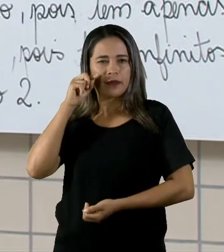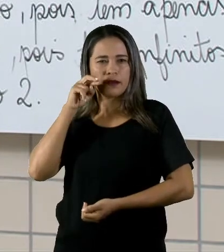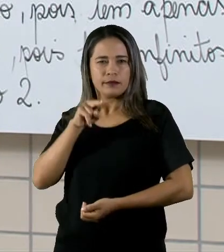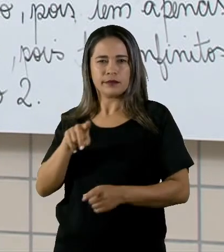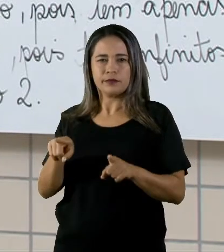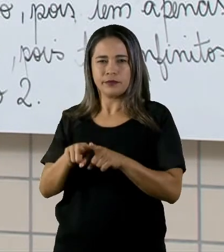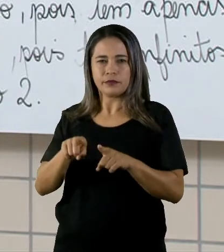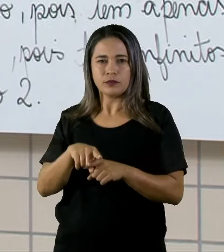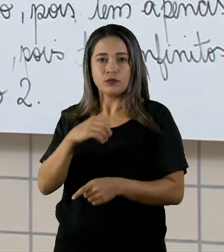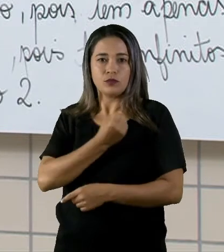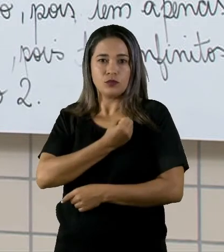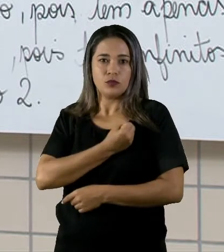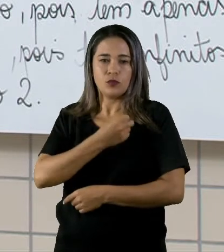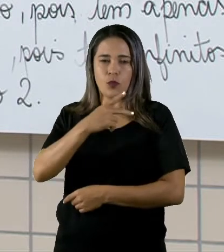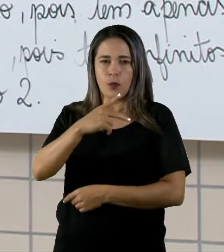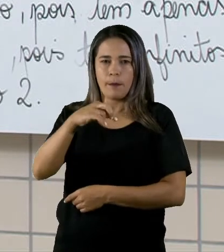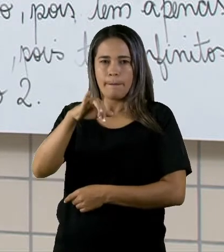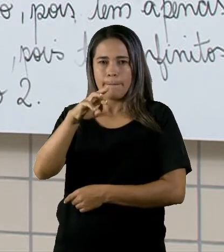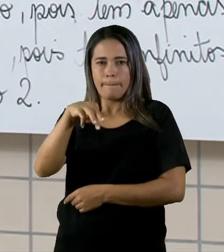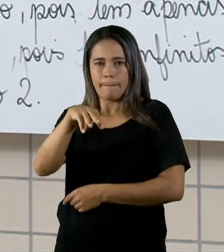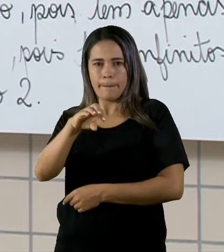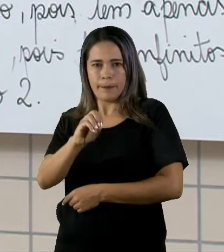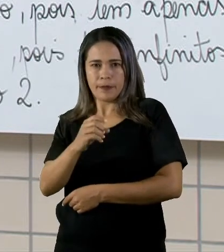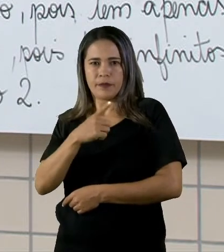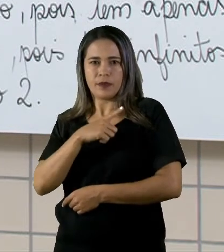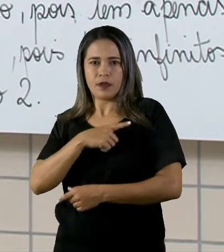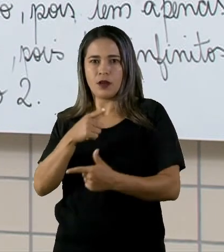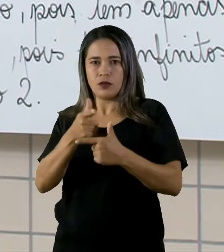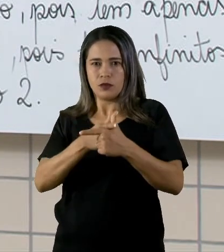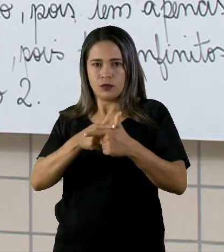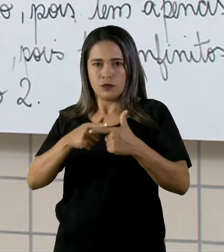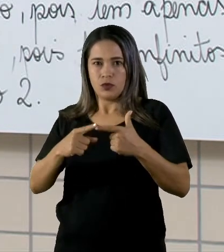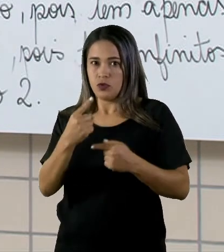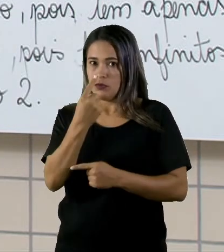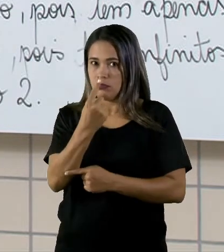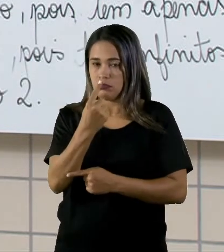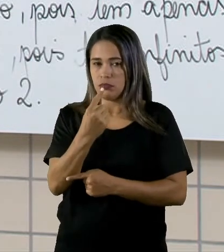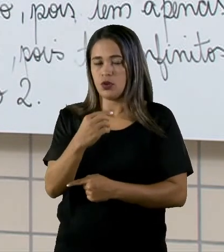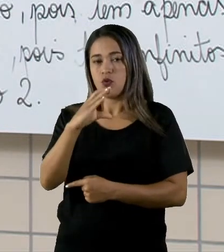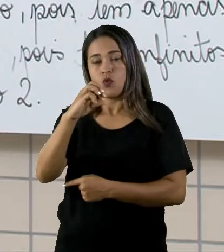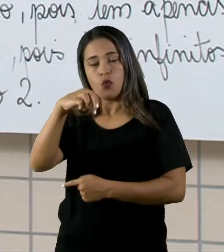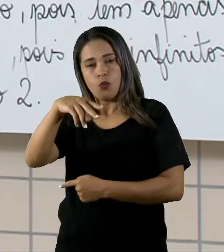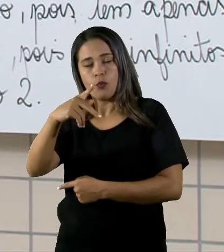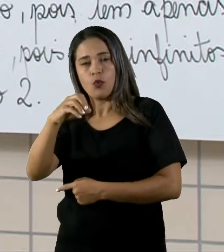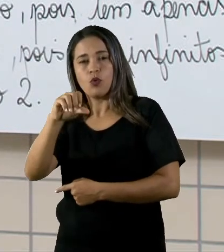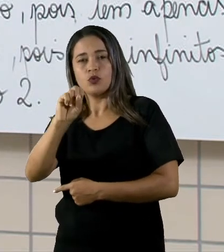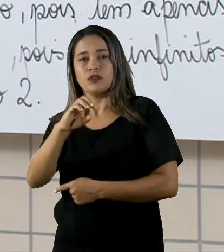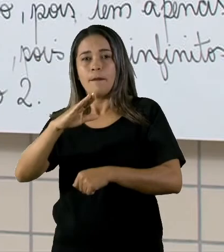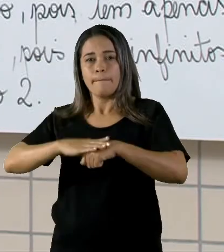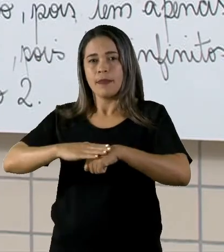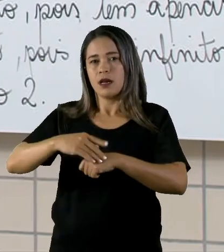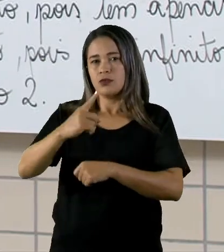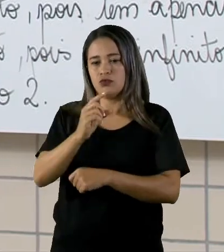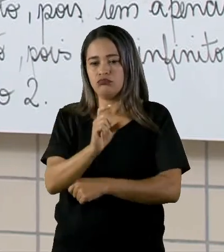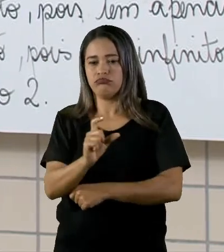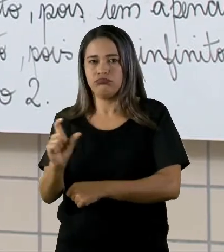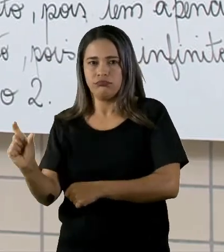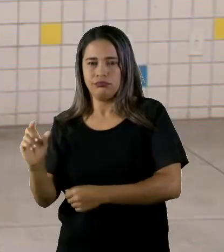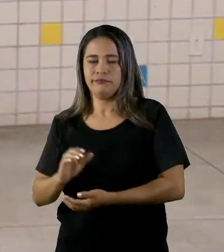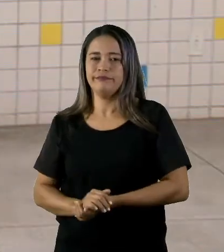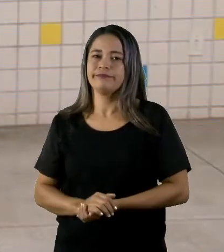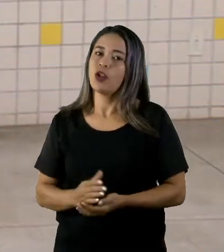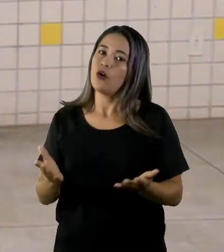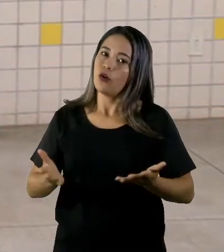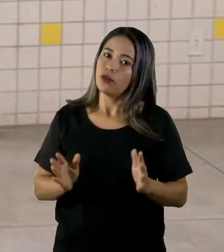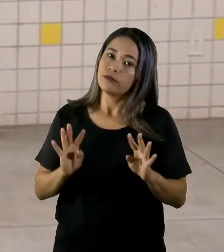têm apenas 2 divisores e os números compostos têm mais de 2 divisores, tá bom, turminha? Por hoje nós vamos ficar por